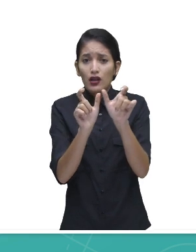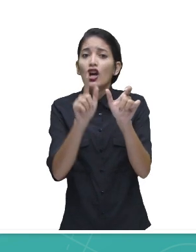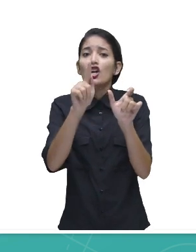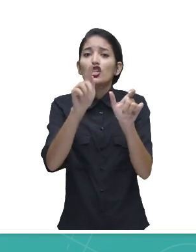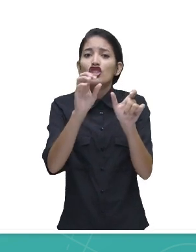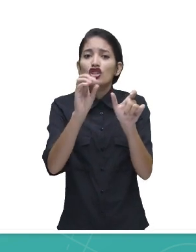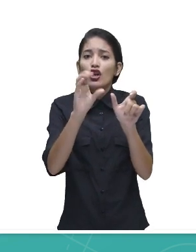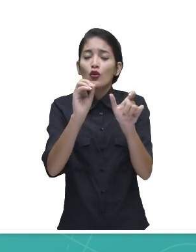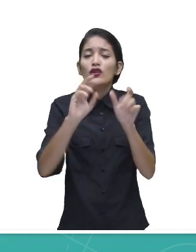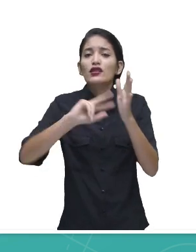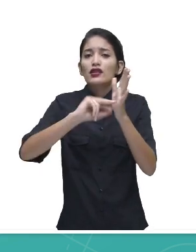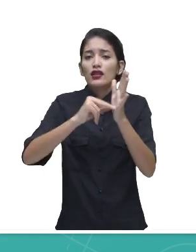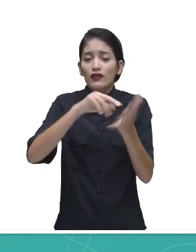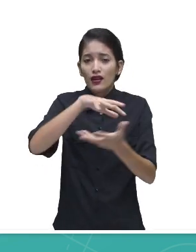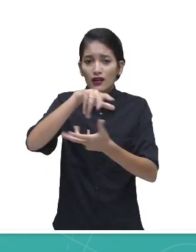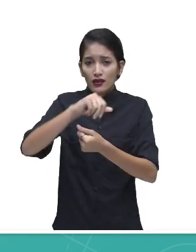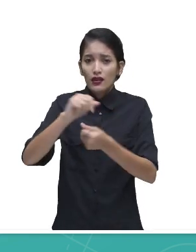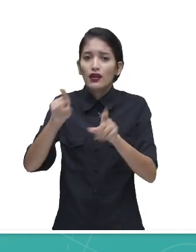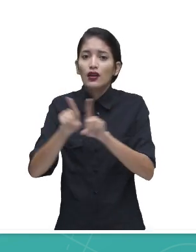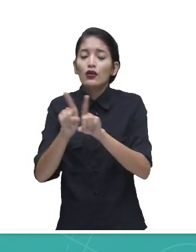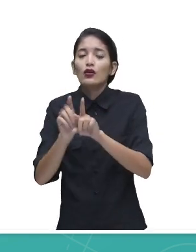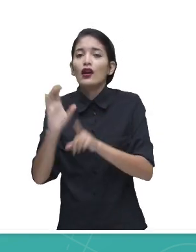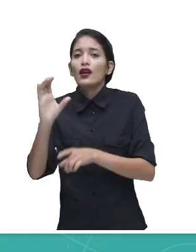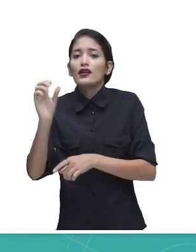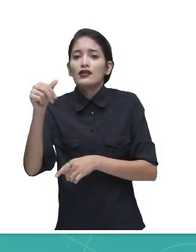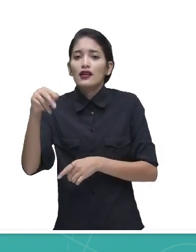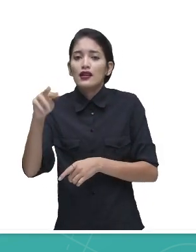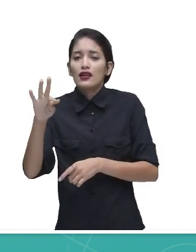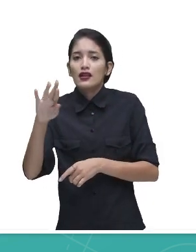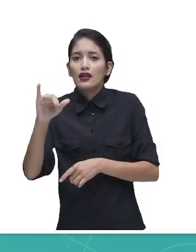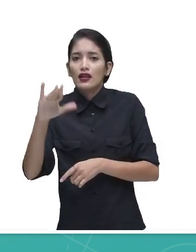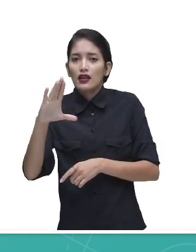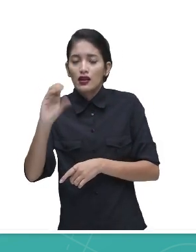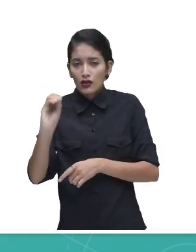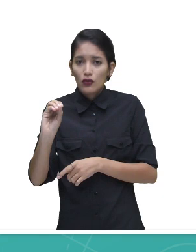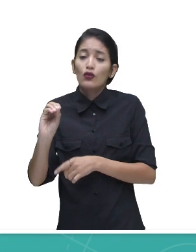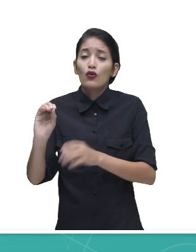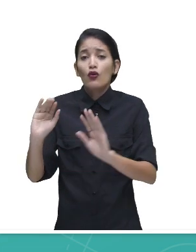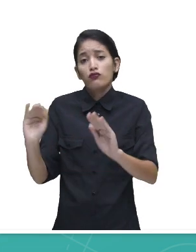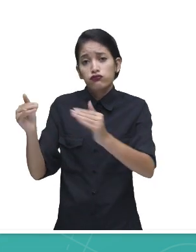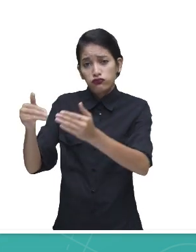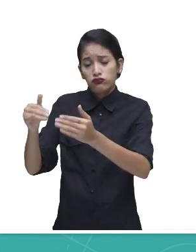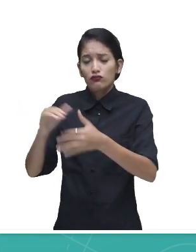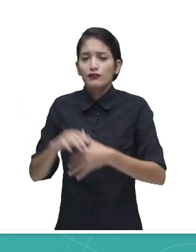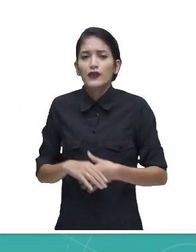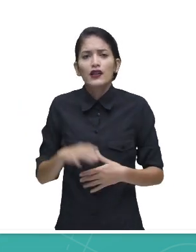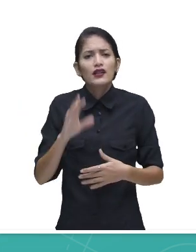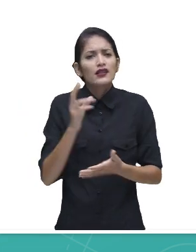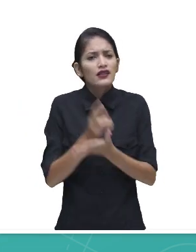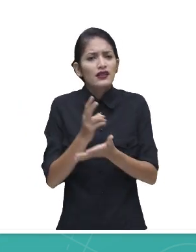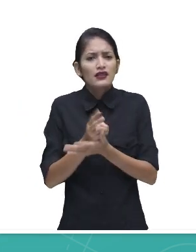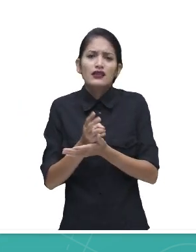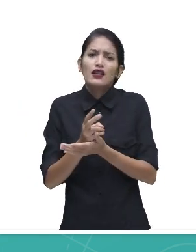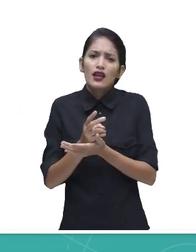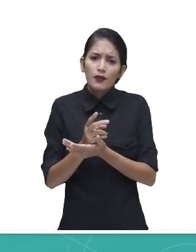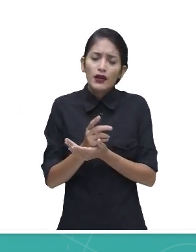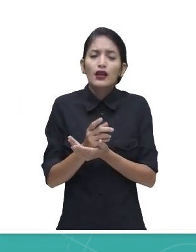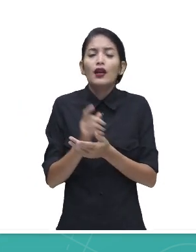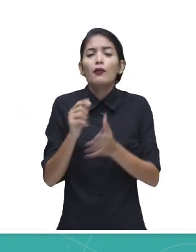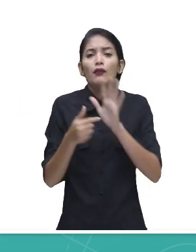significa terra e cêntrico significa centro, né? Toda vez que aparecer geo, gente, é